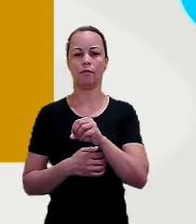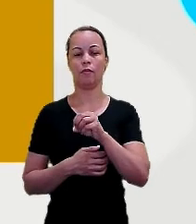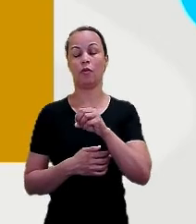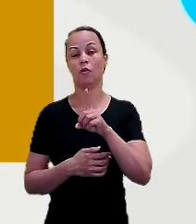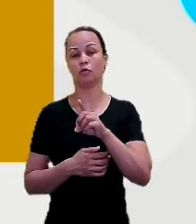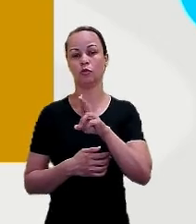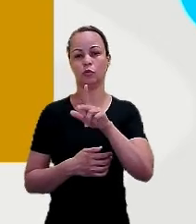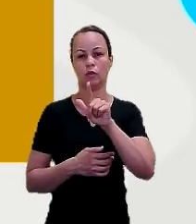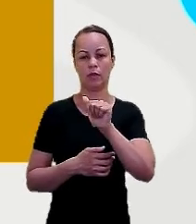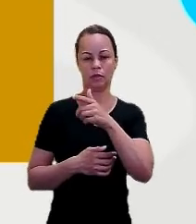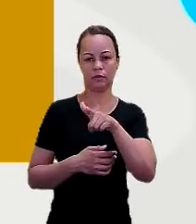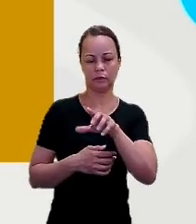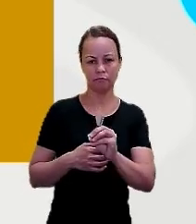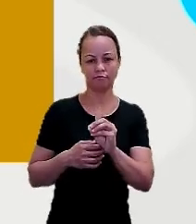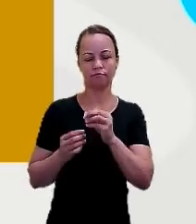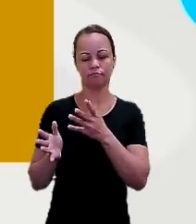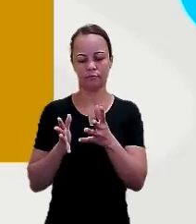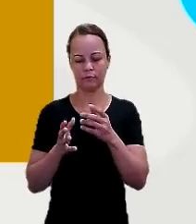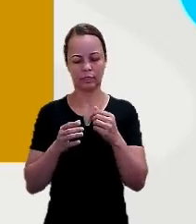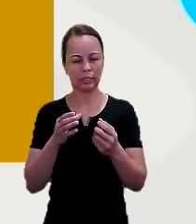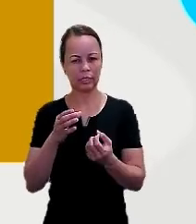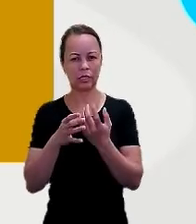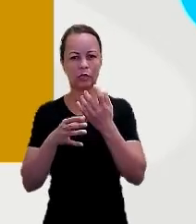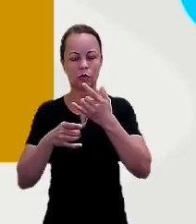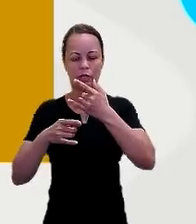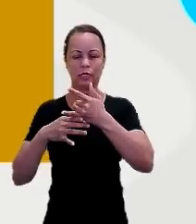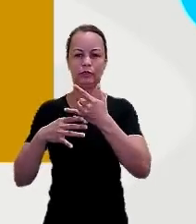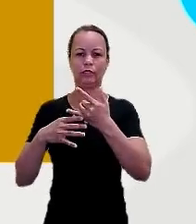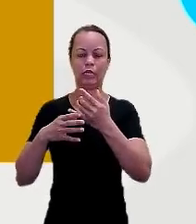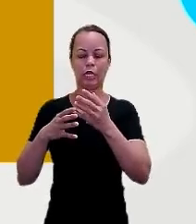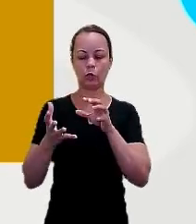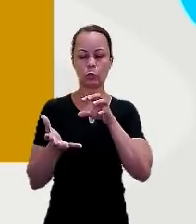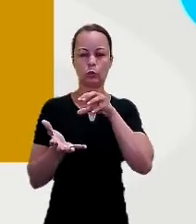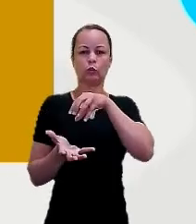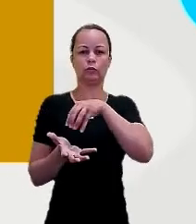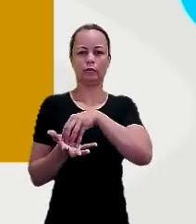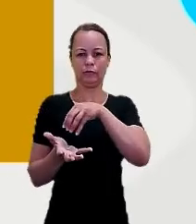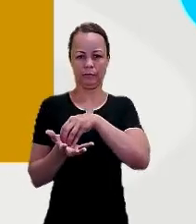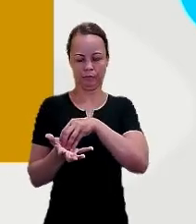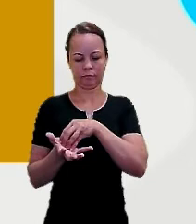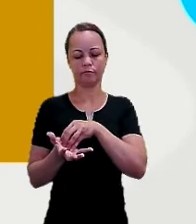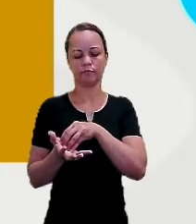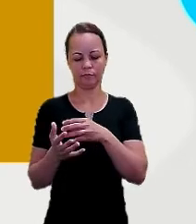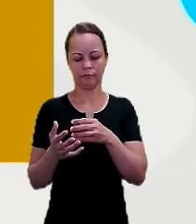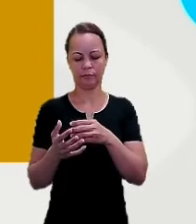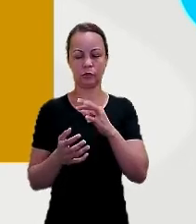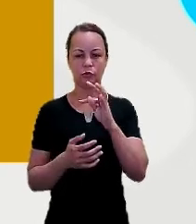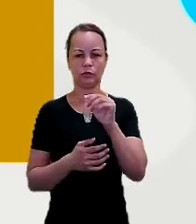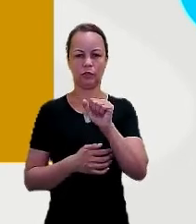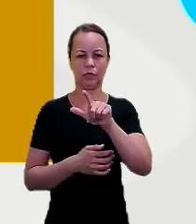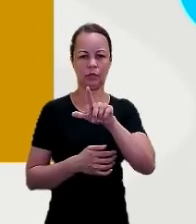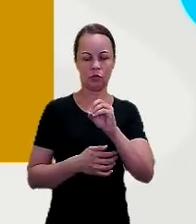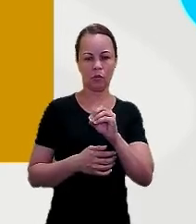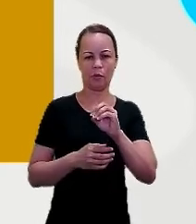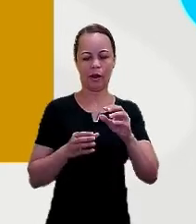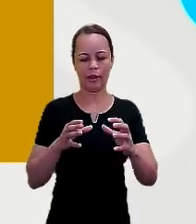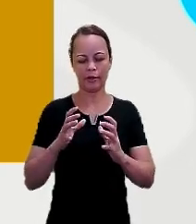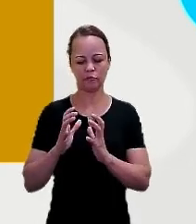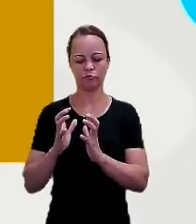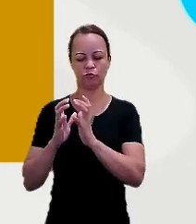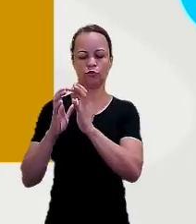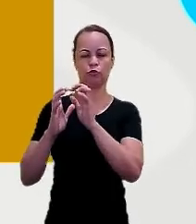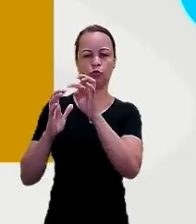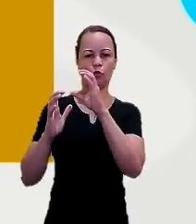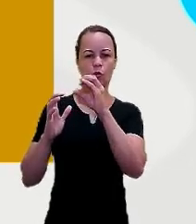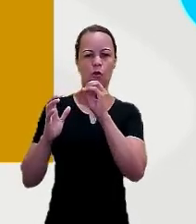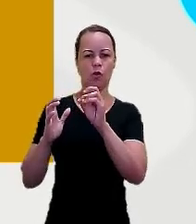chega até a nível do sistema nervoso central, lembra lá do tálamo para a região do córtex pré-frontal. Aí você